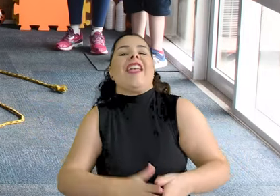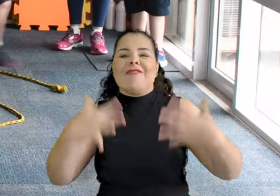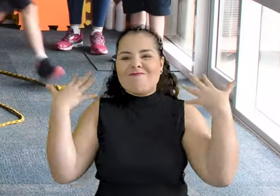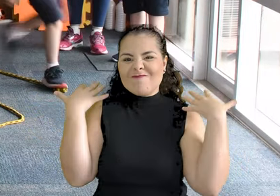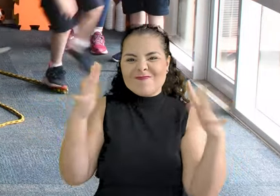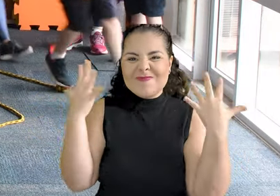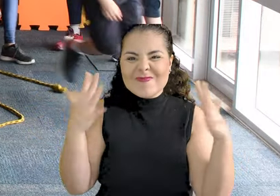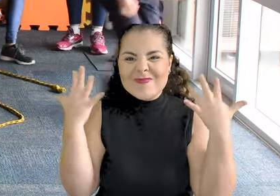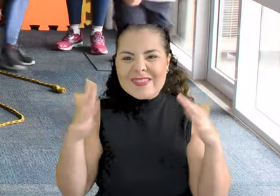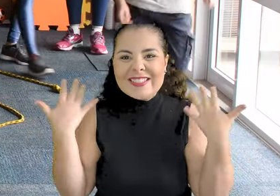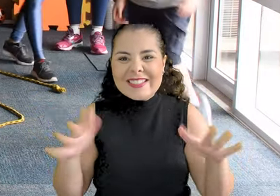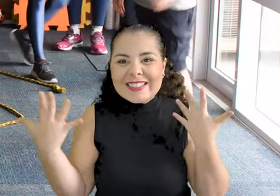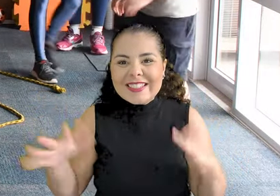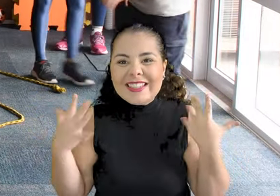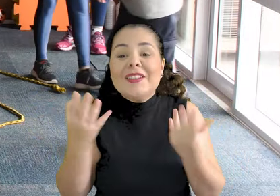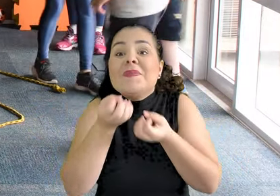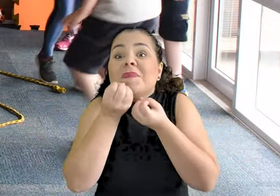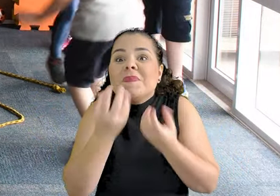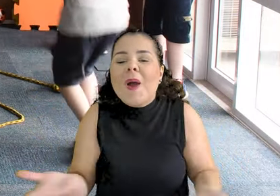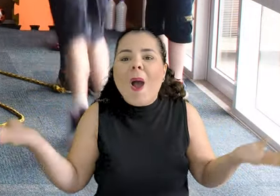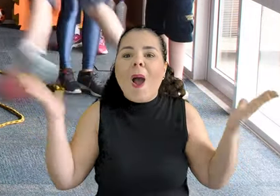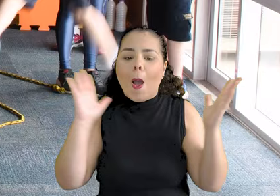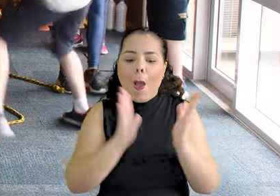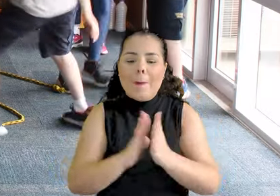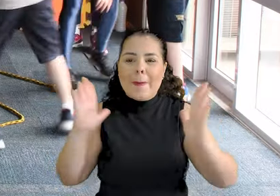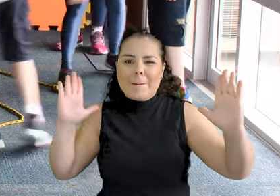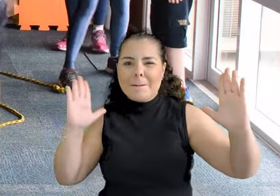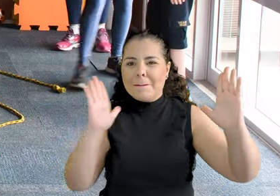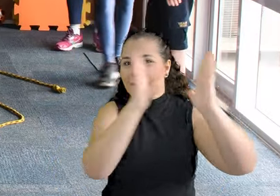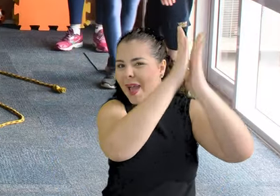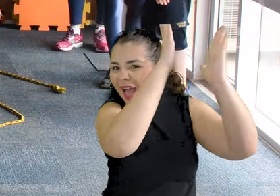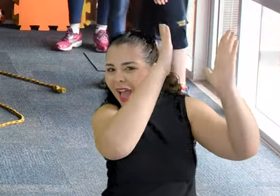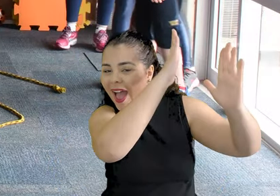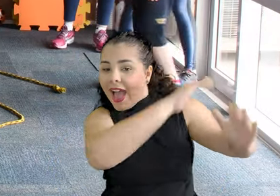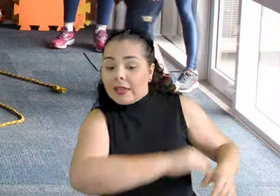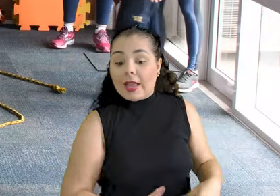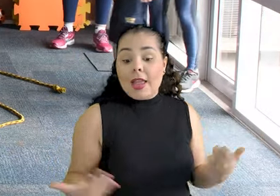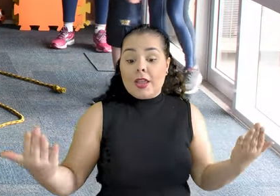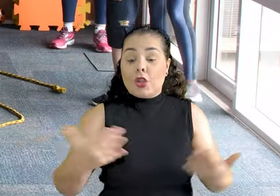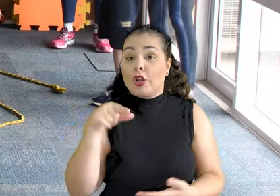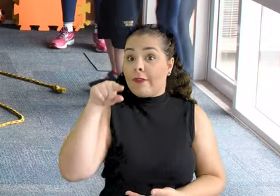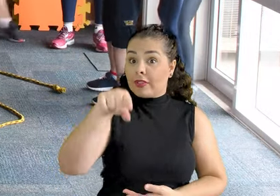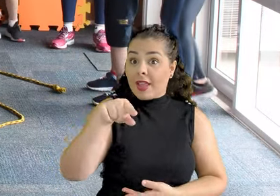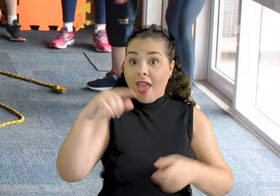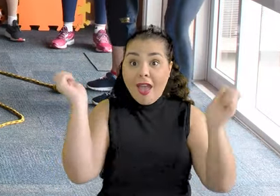Aê, cara. Boa, meu. Toca aqui. Agora é você.